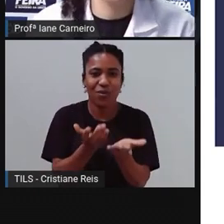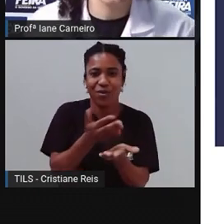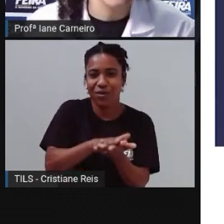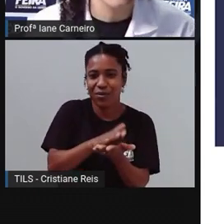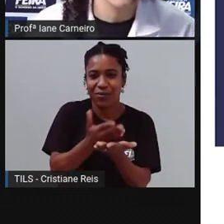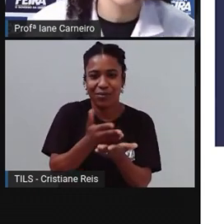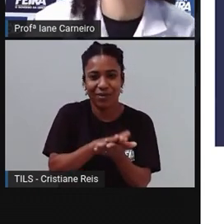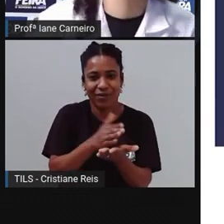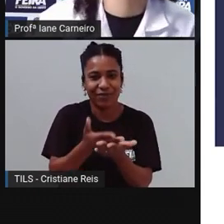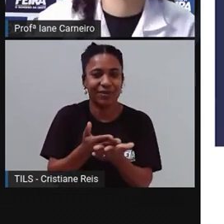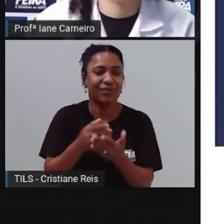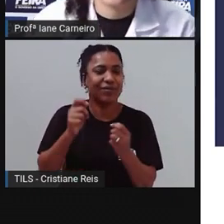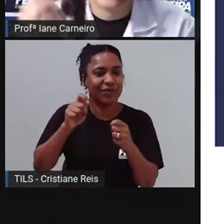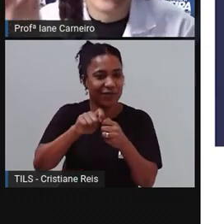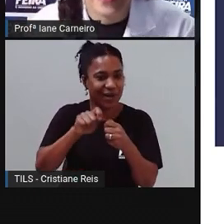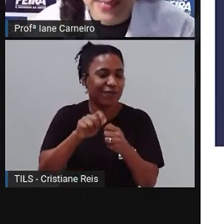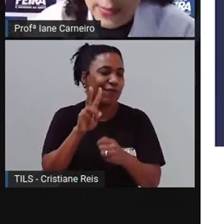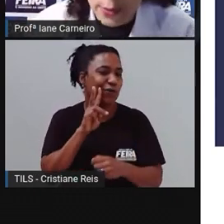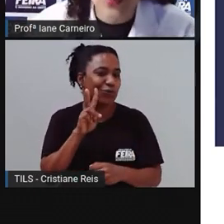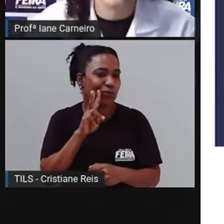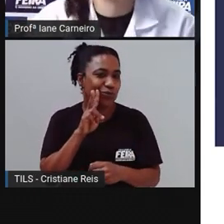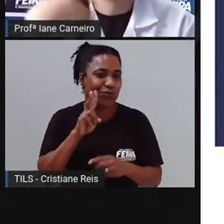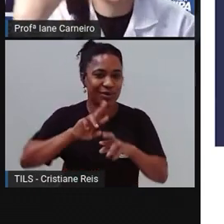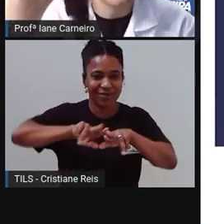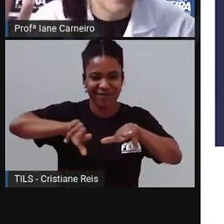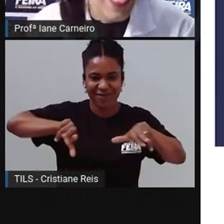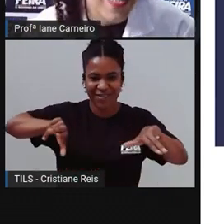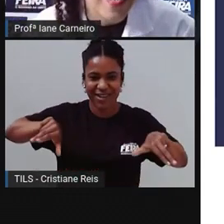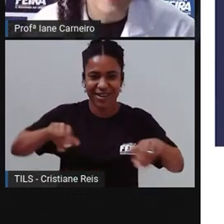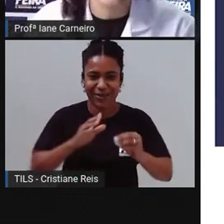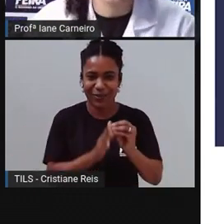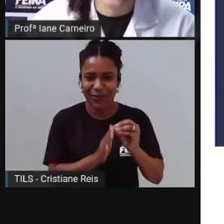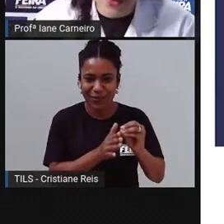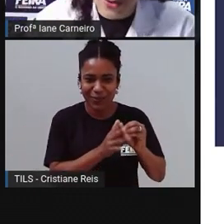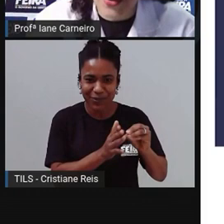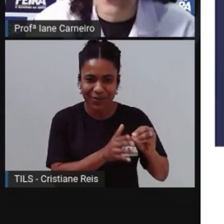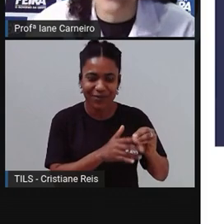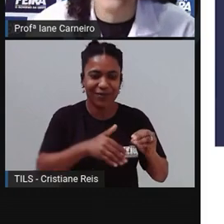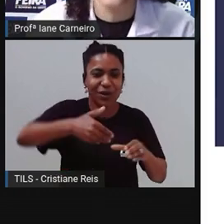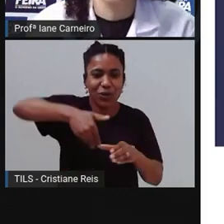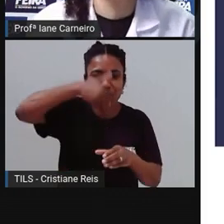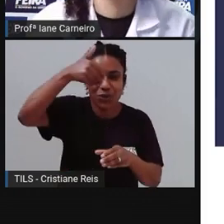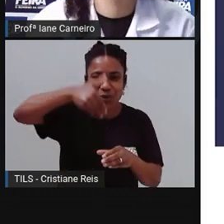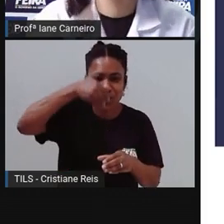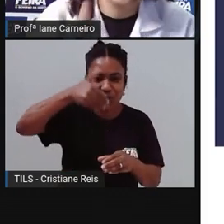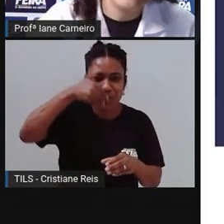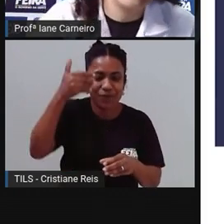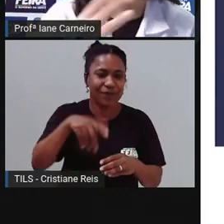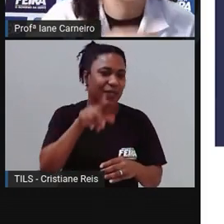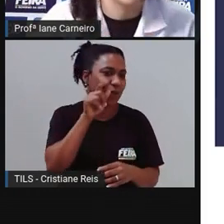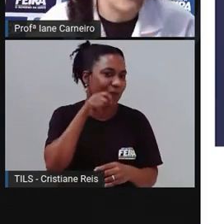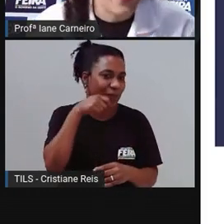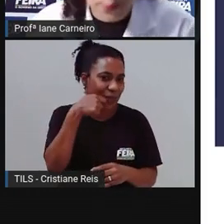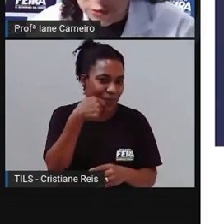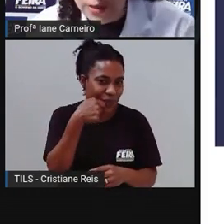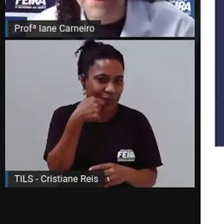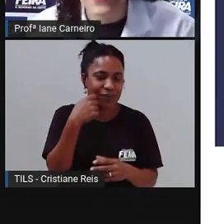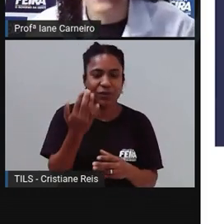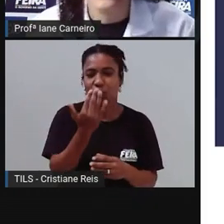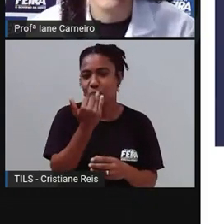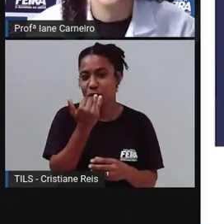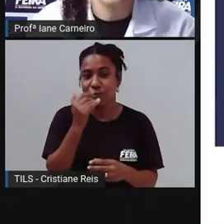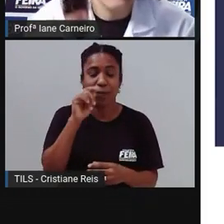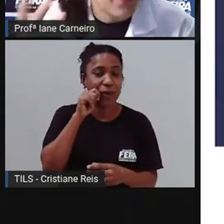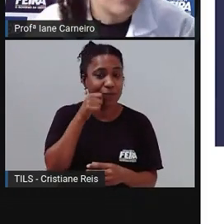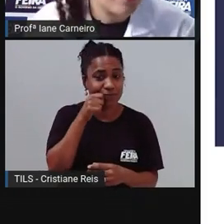uma sopinha, né? Com as verduras, e aí tem as cascas das verduras de novo. O pão, tem gente que come à noite